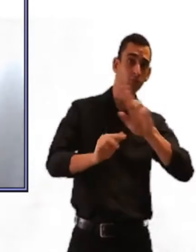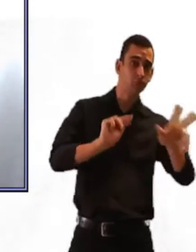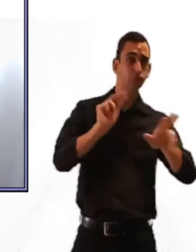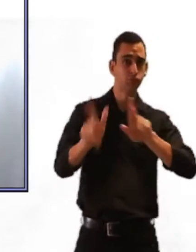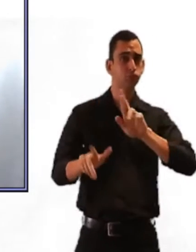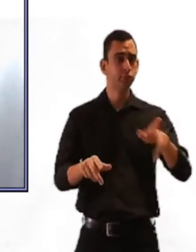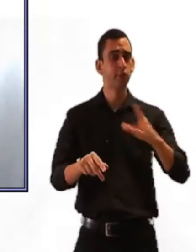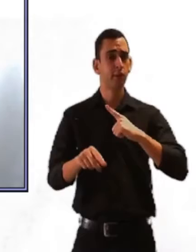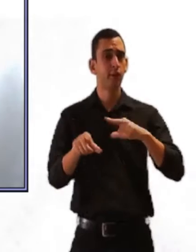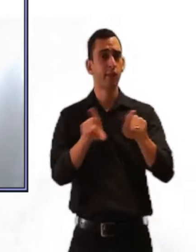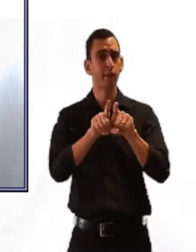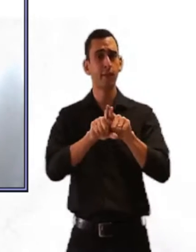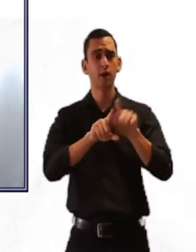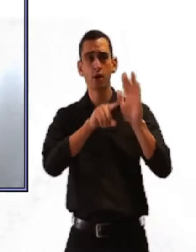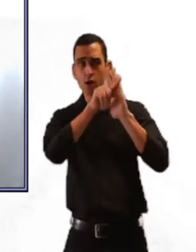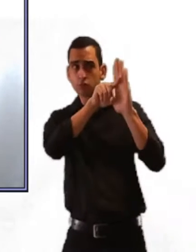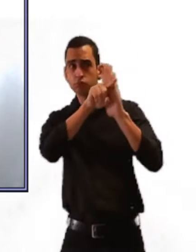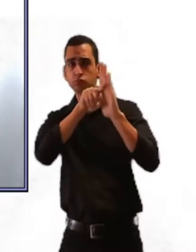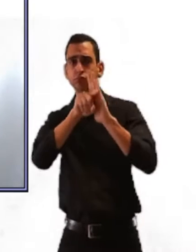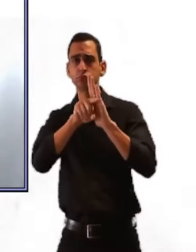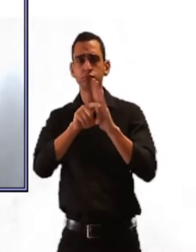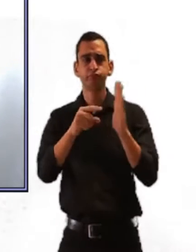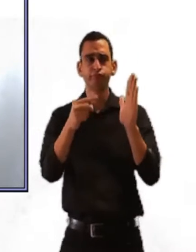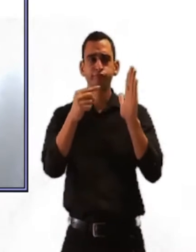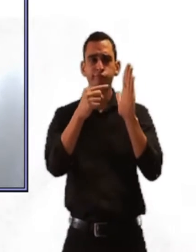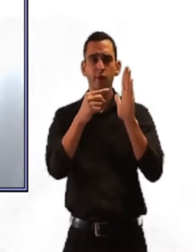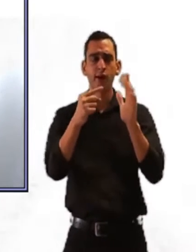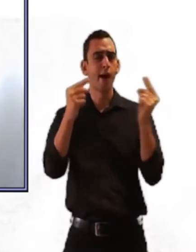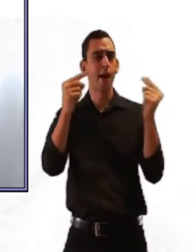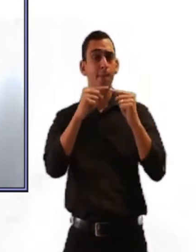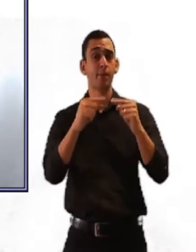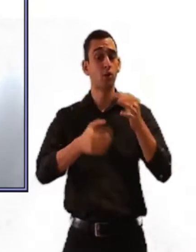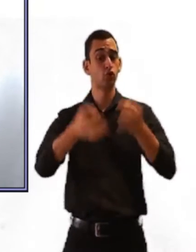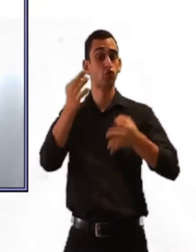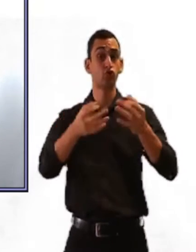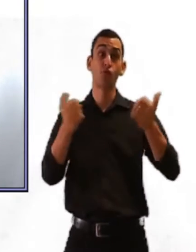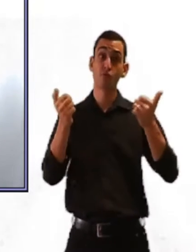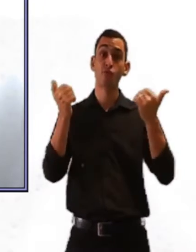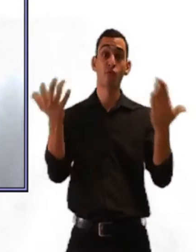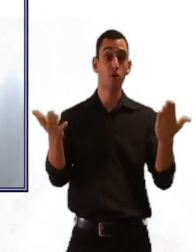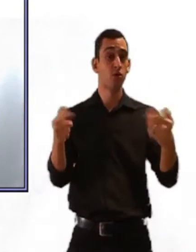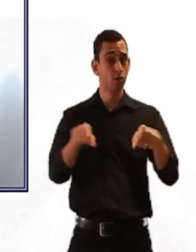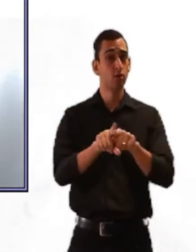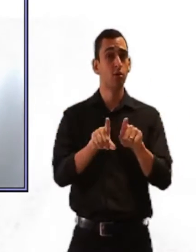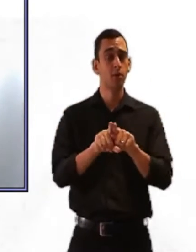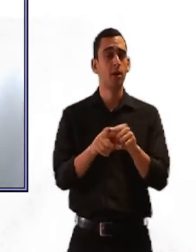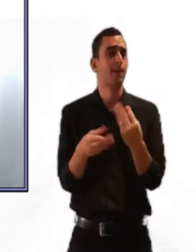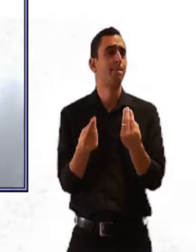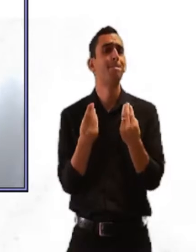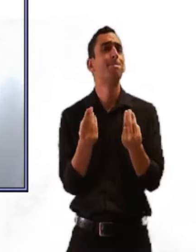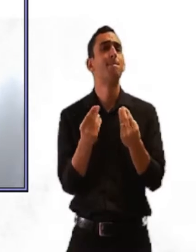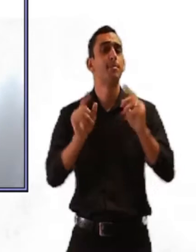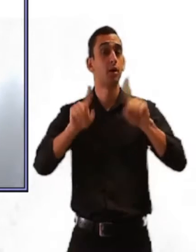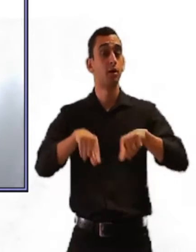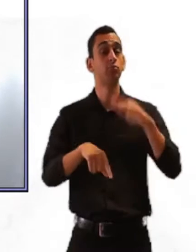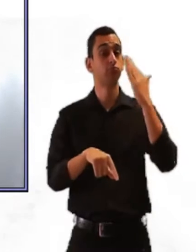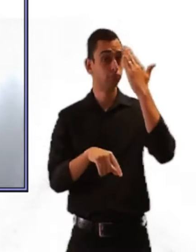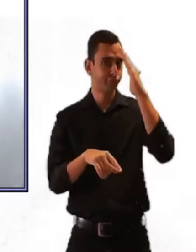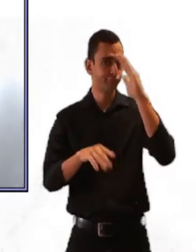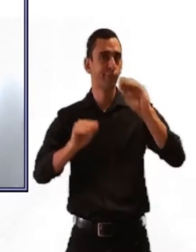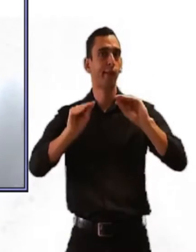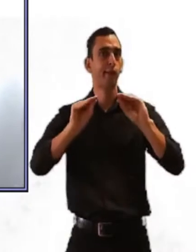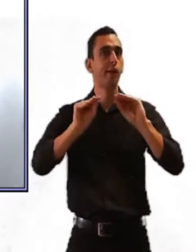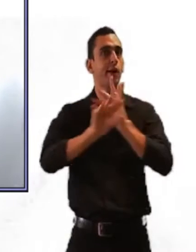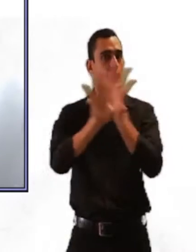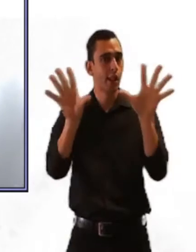análise em alguns pontos extrajurídicos, né, para a gente entender, ainda que de uma